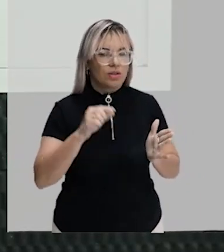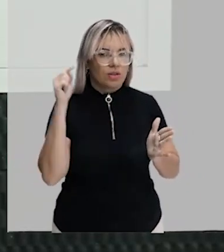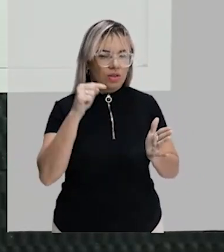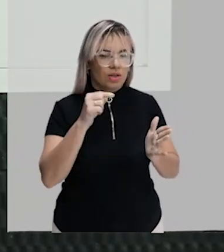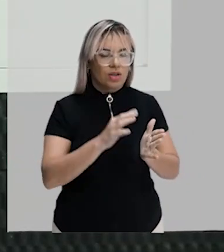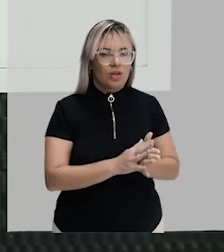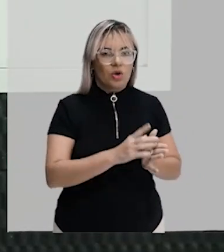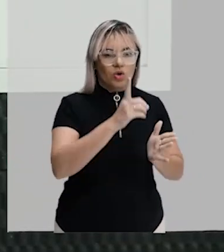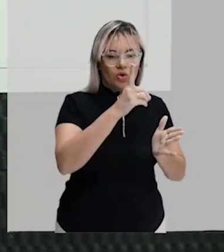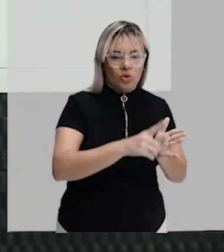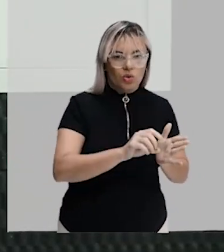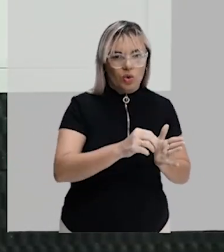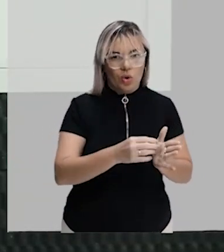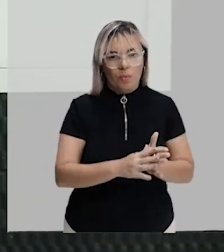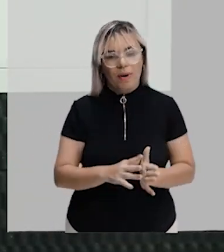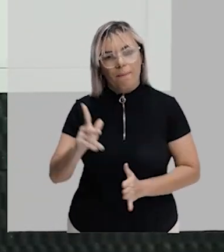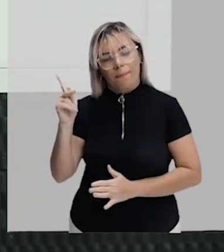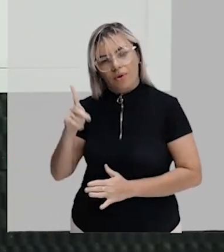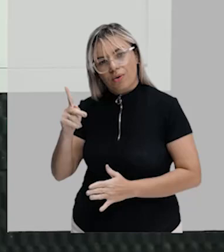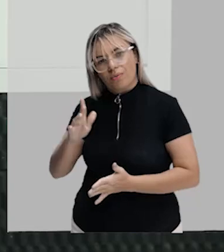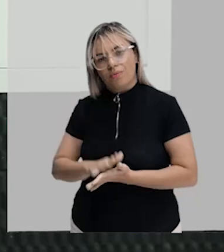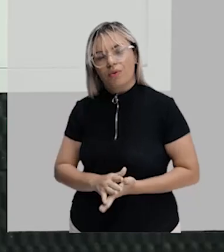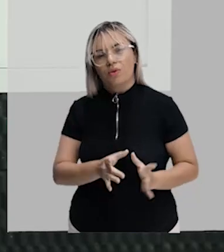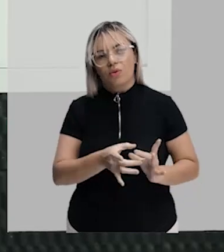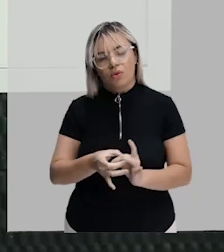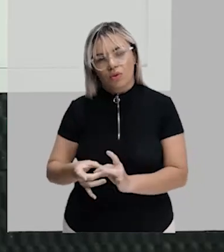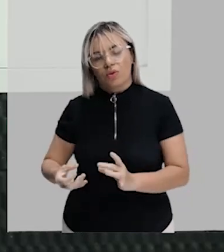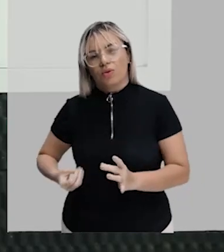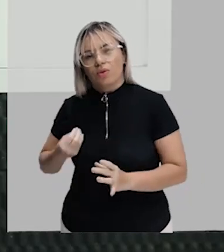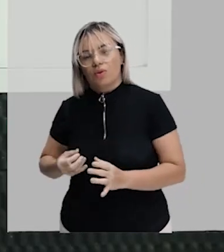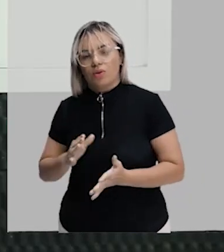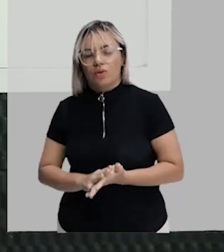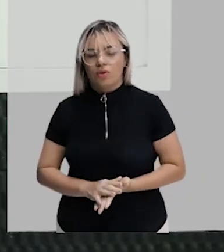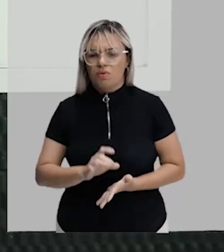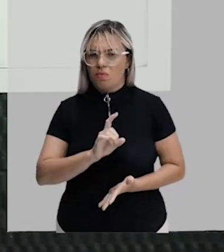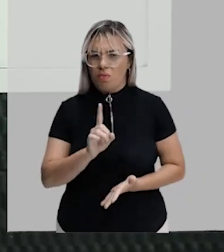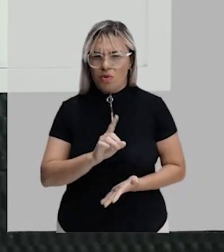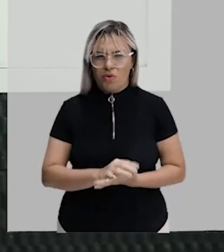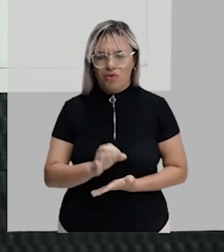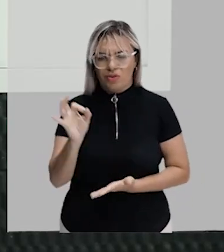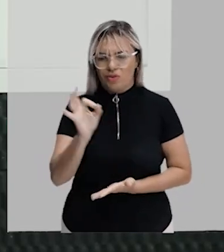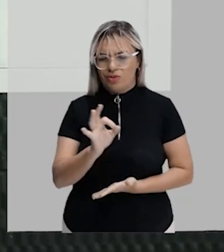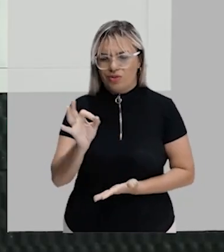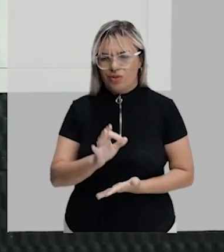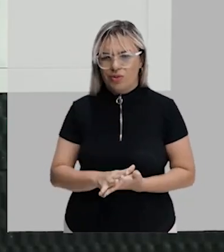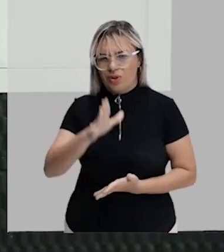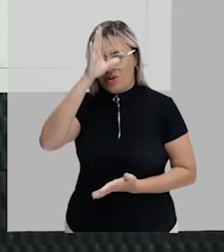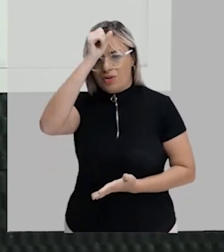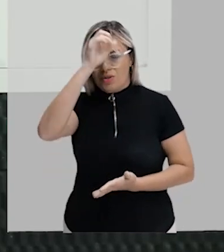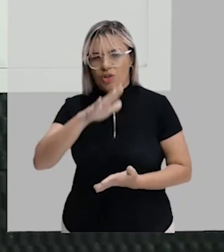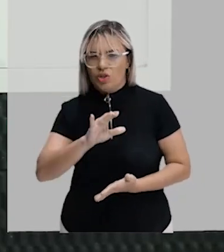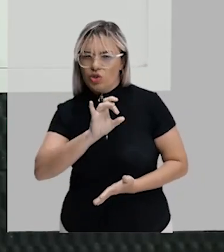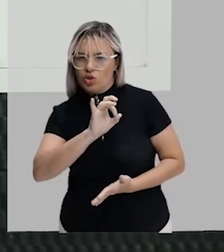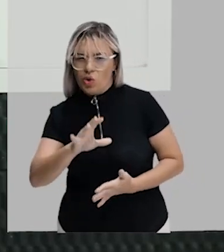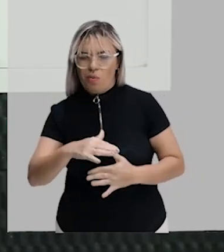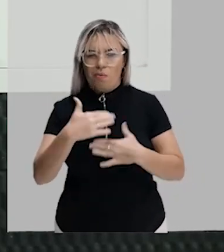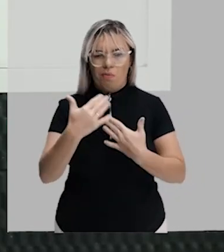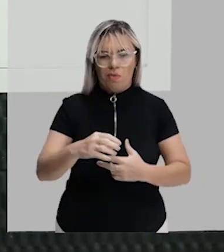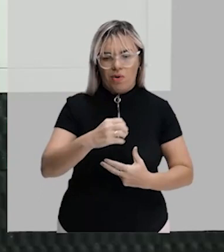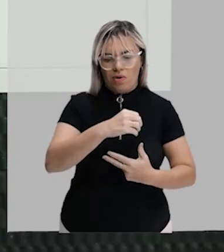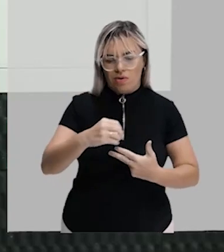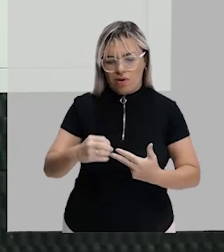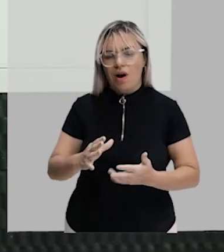essas coisas fazem parte do nosso dia a dia. Porcentagem a gente não aprende só para fazer prova do Enem. Se aprende para